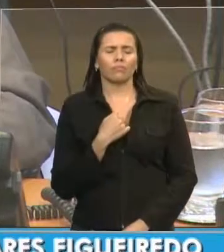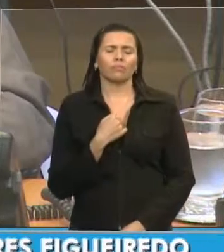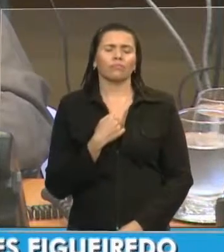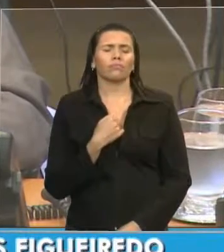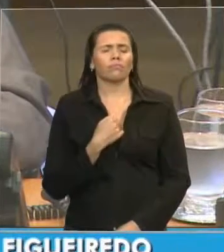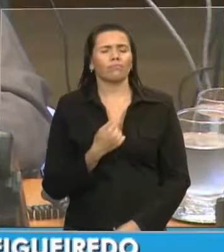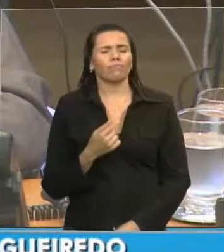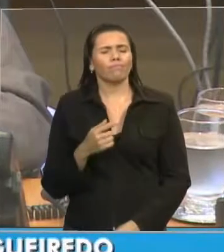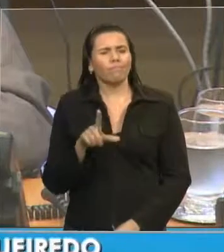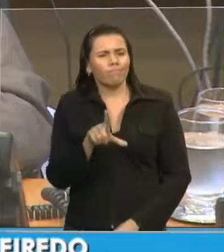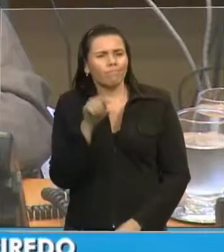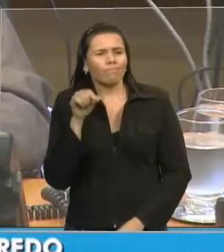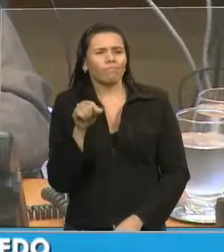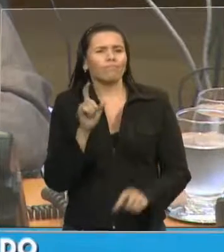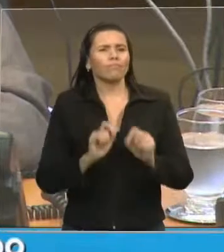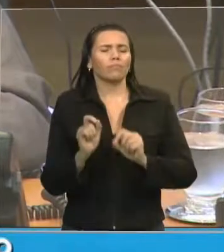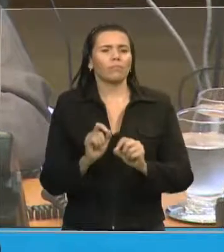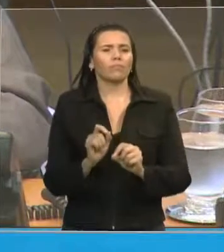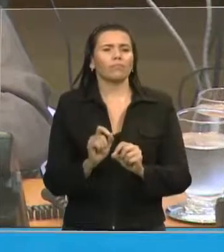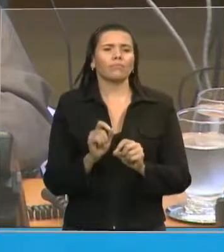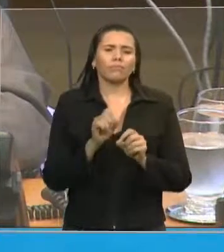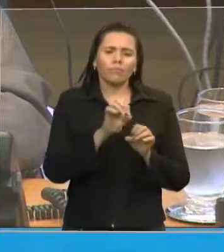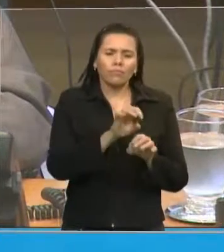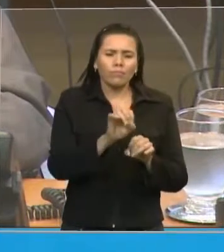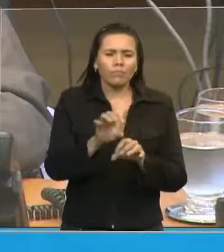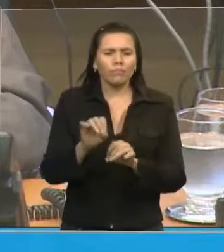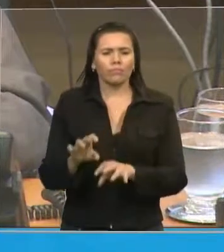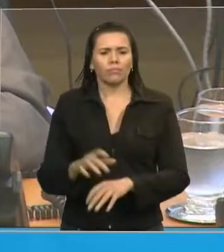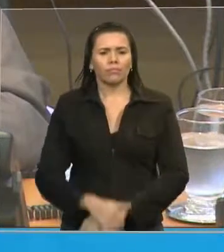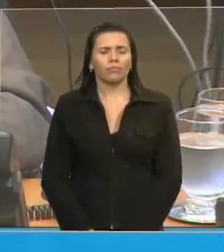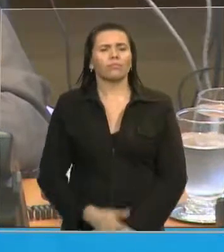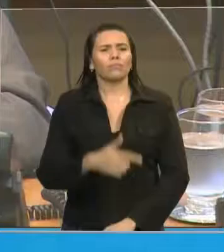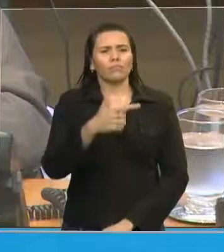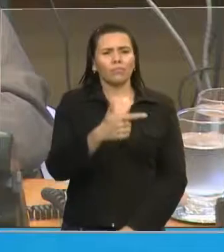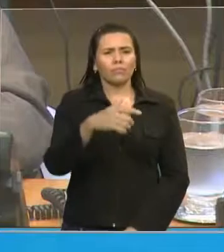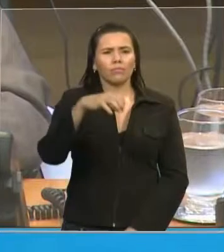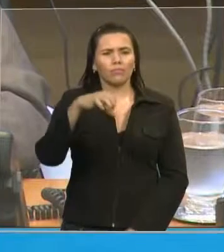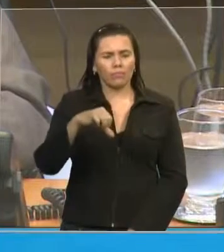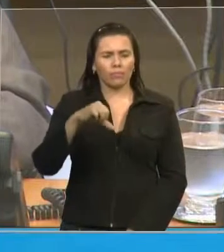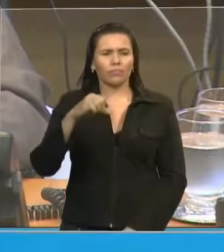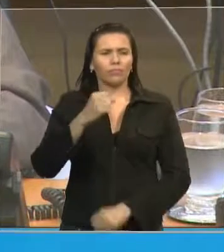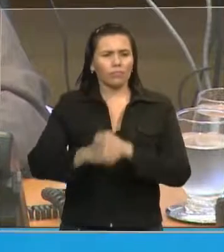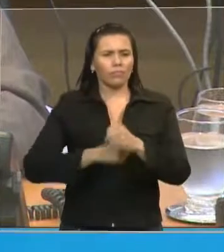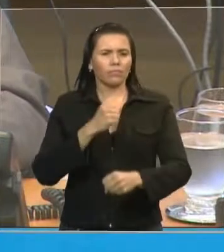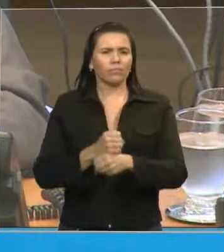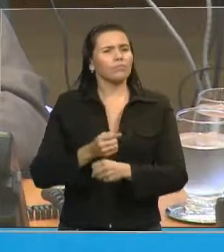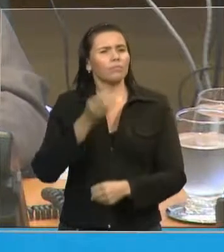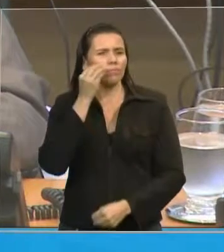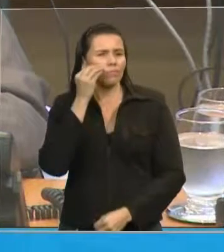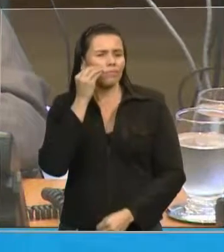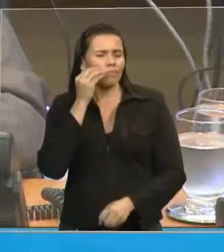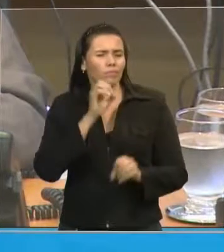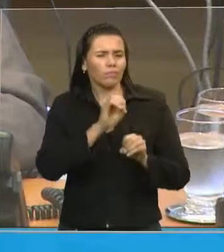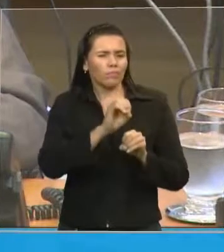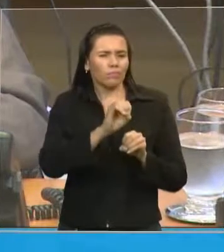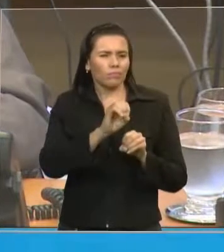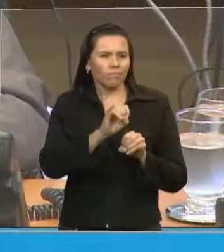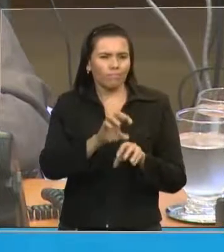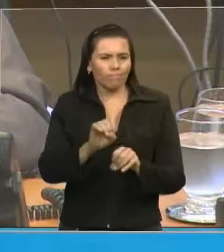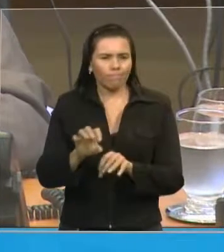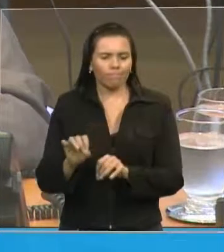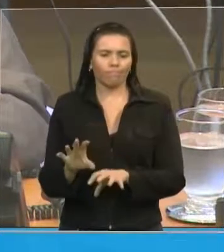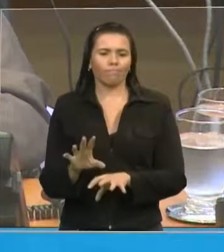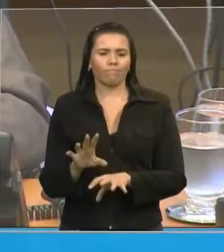à causa educacional. Militei 29 anos na área educacional, não só como professor e